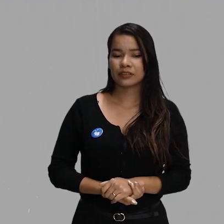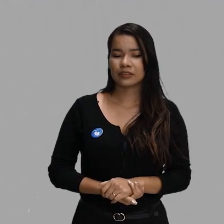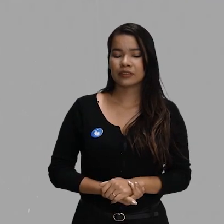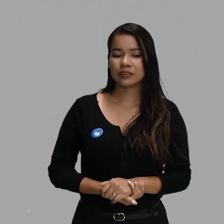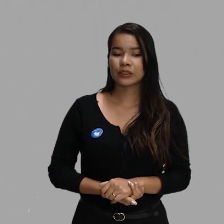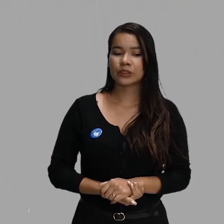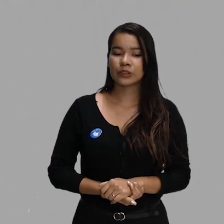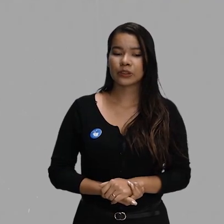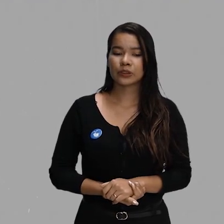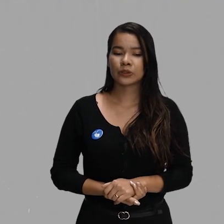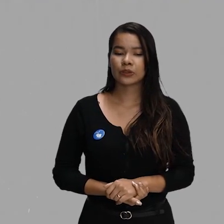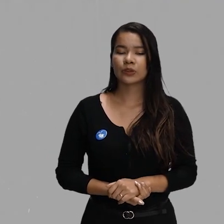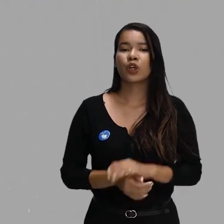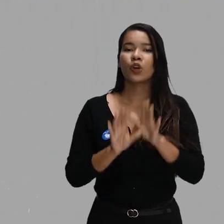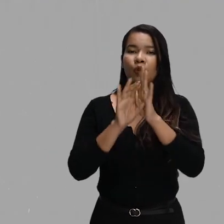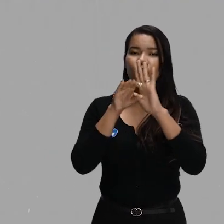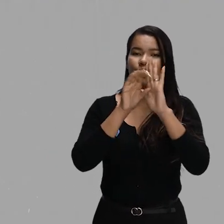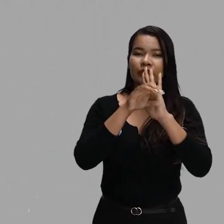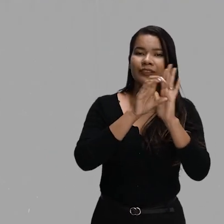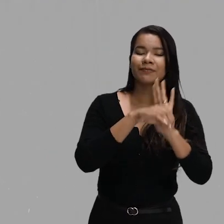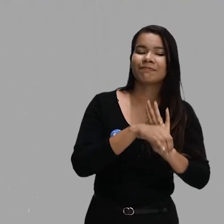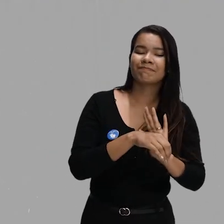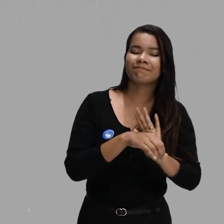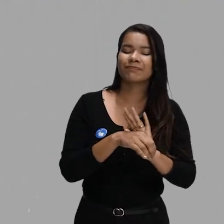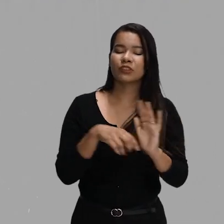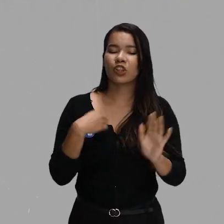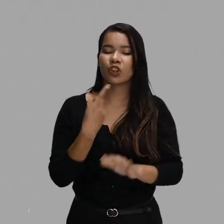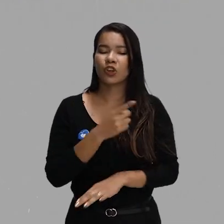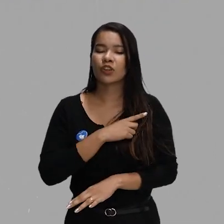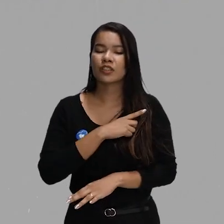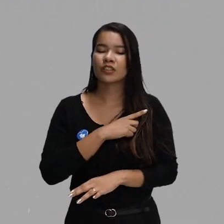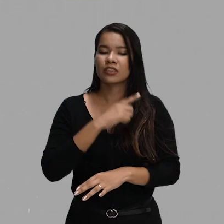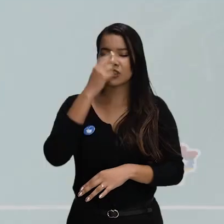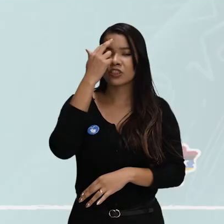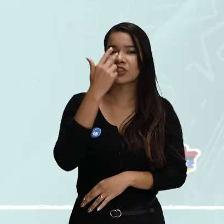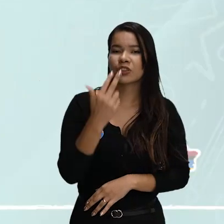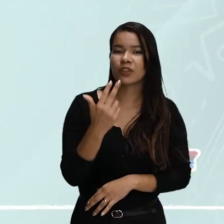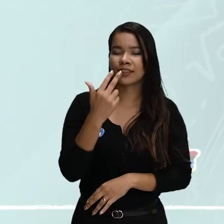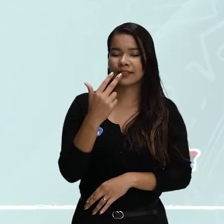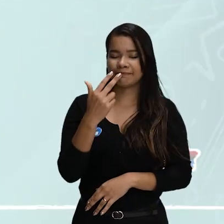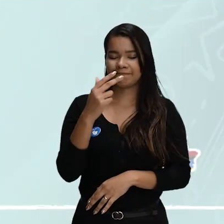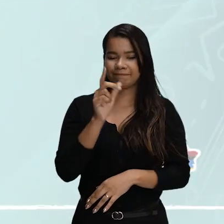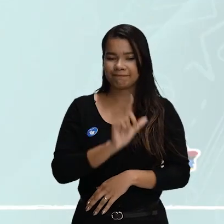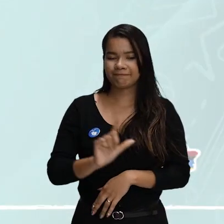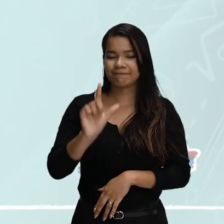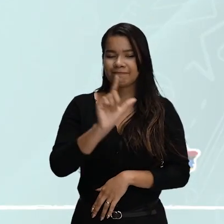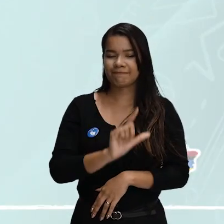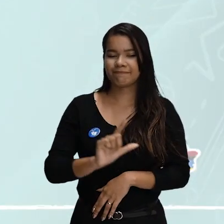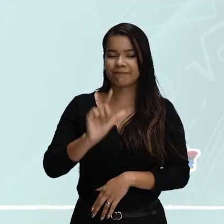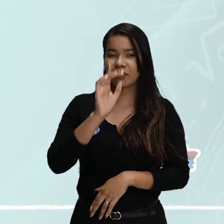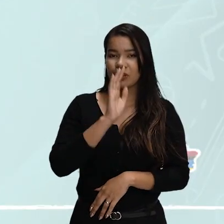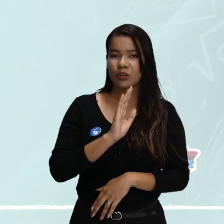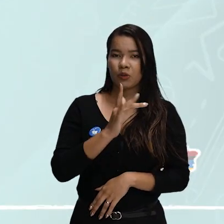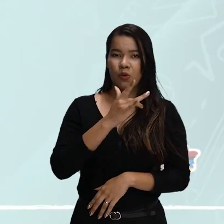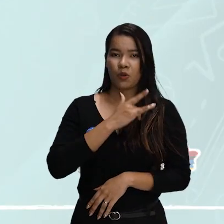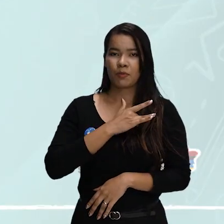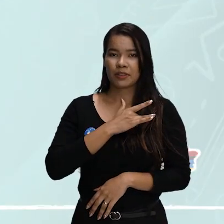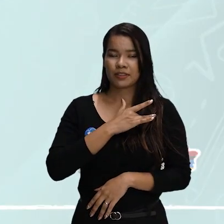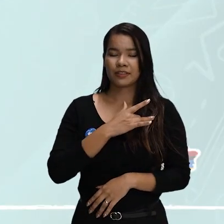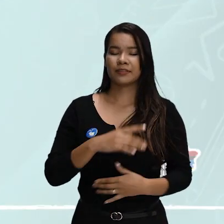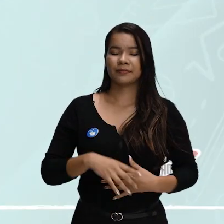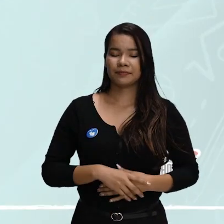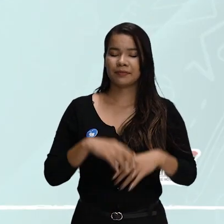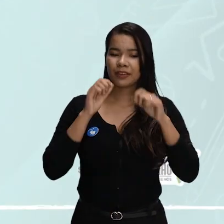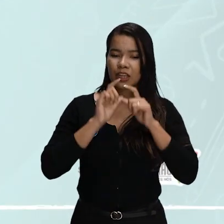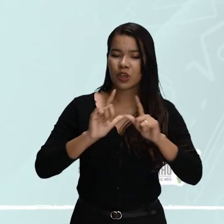da nossa história da literatura chamada romantismo, a linguagem do romantismo no Brasil, o